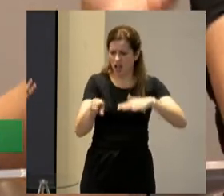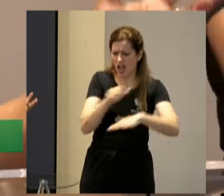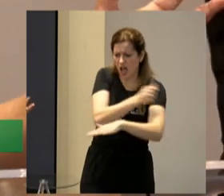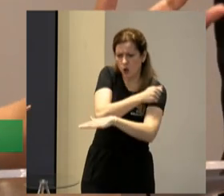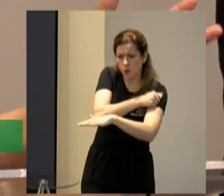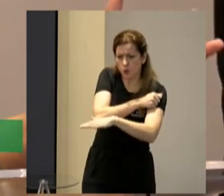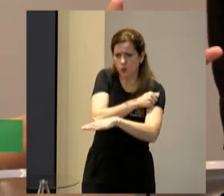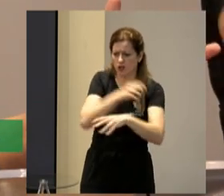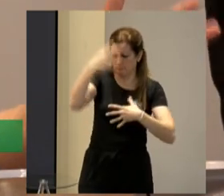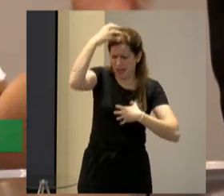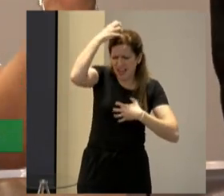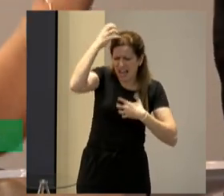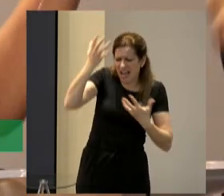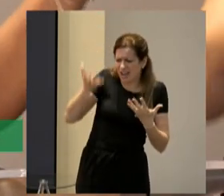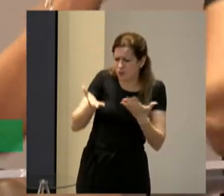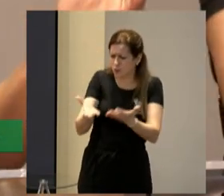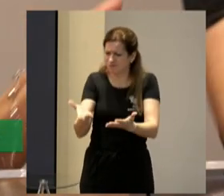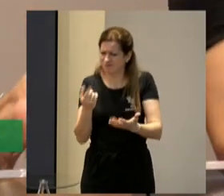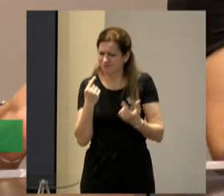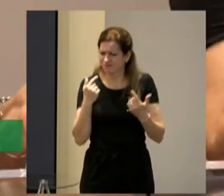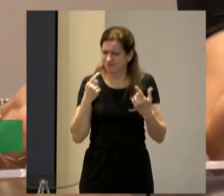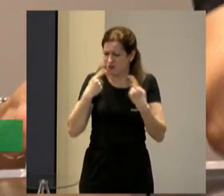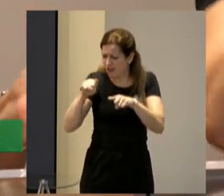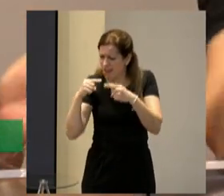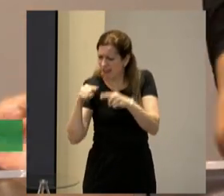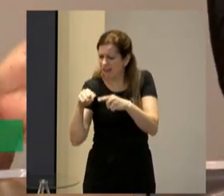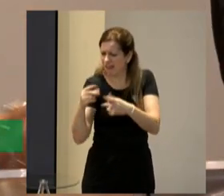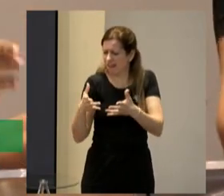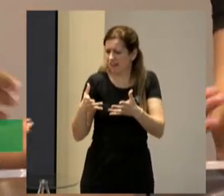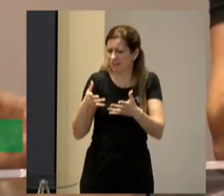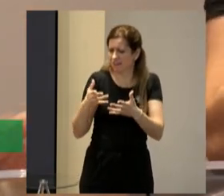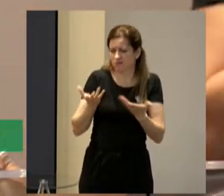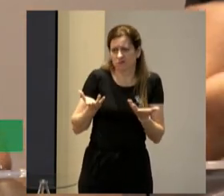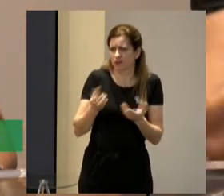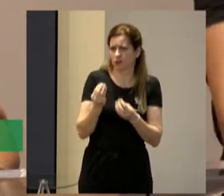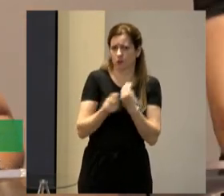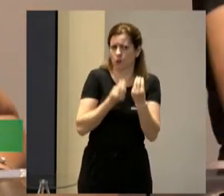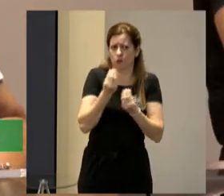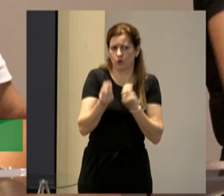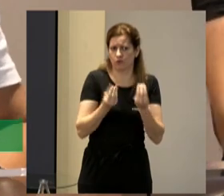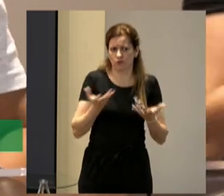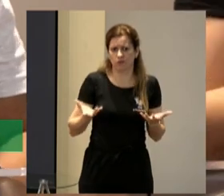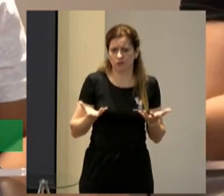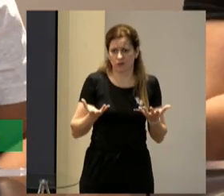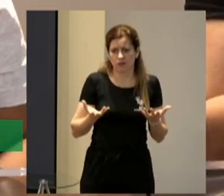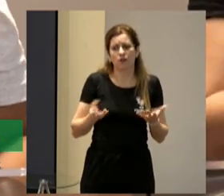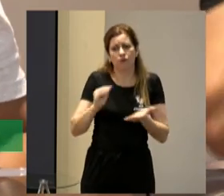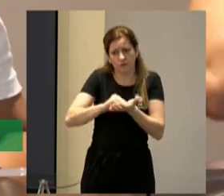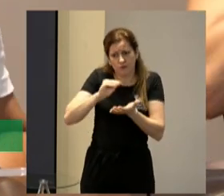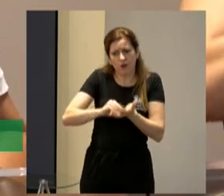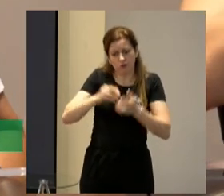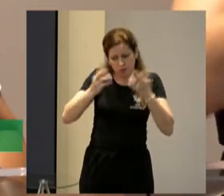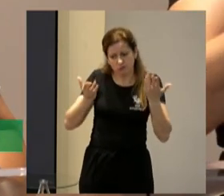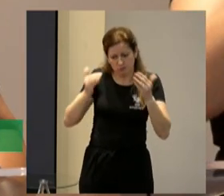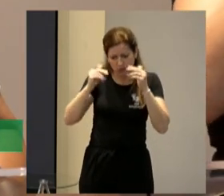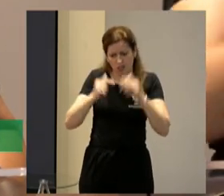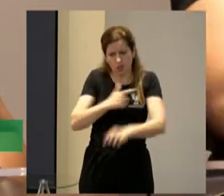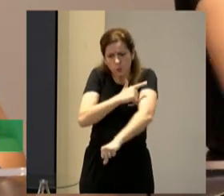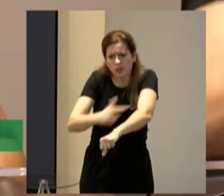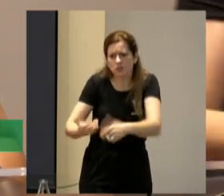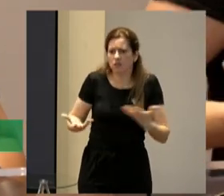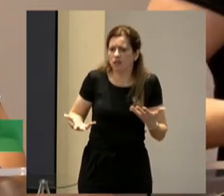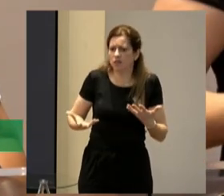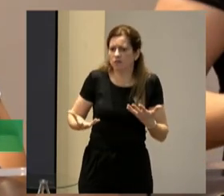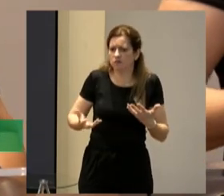ser midiático, isso, real, ao mesmo tempo, demonstra que aqueles sujeitos não foram reeducados. E